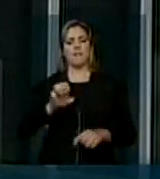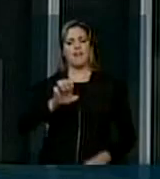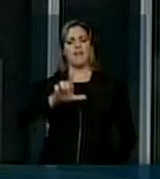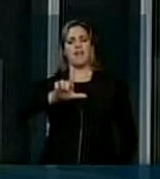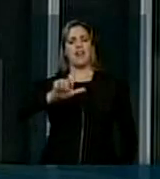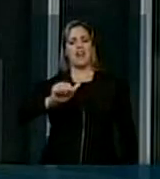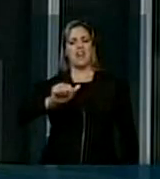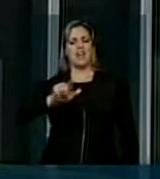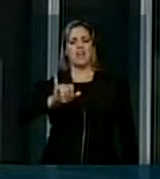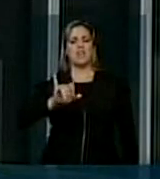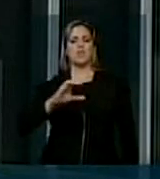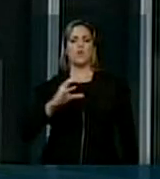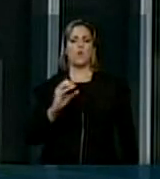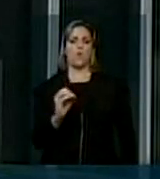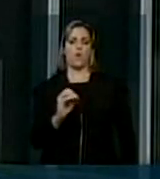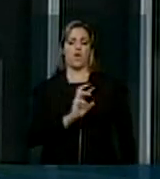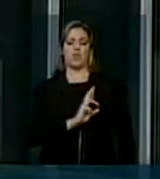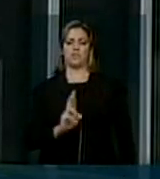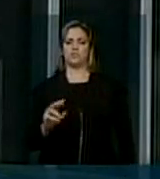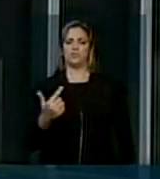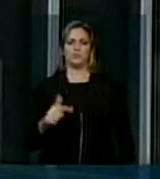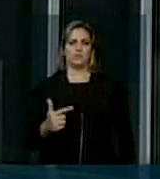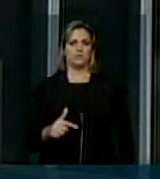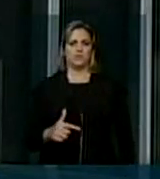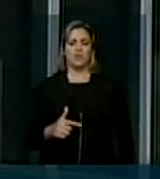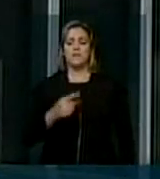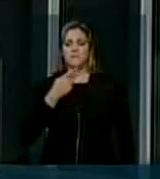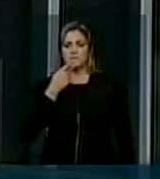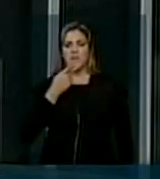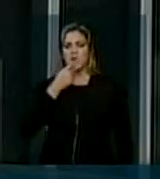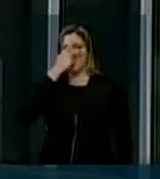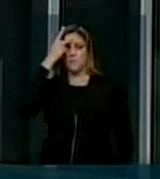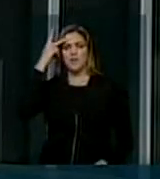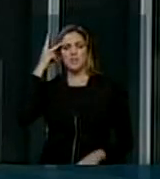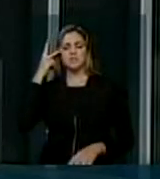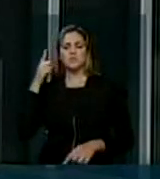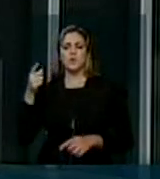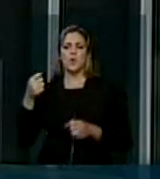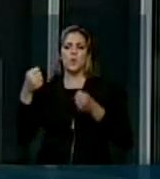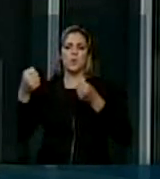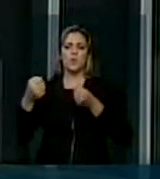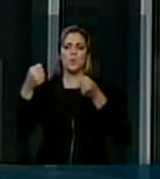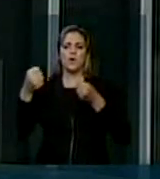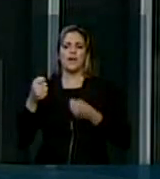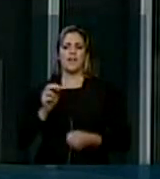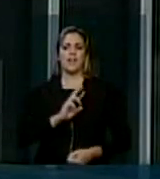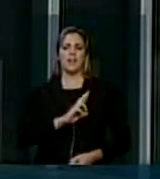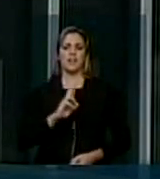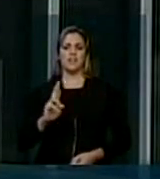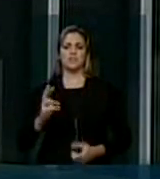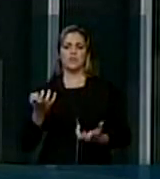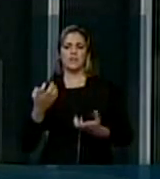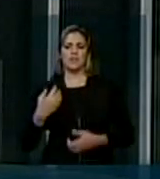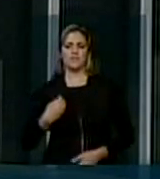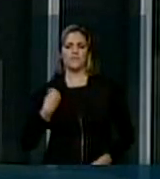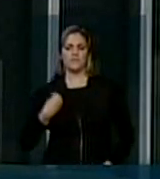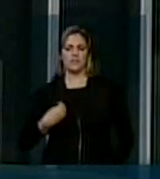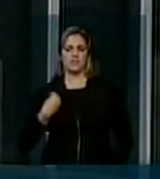fala da militância dos religiosos em temas que envolvem a defesa da